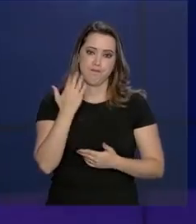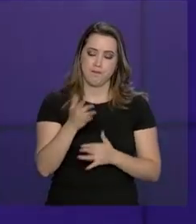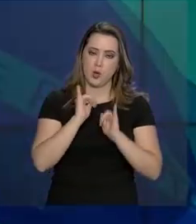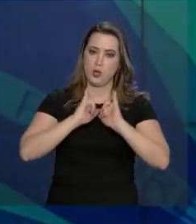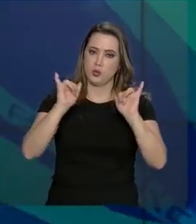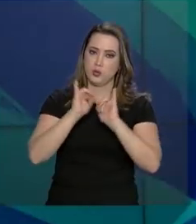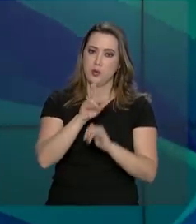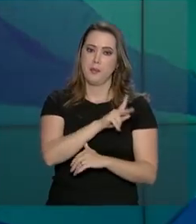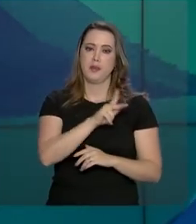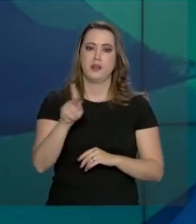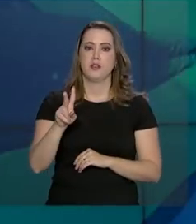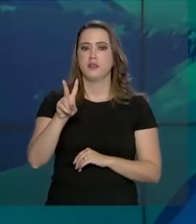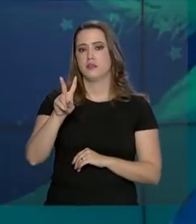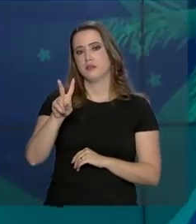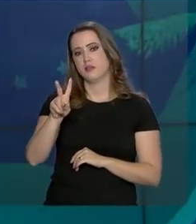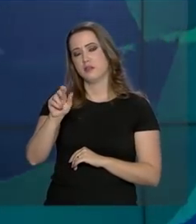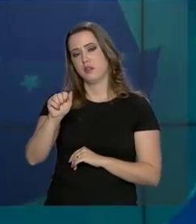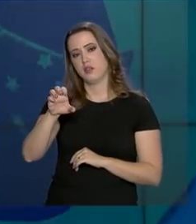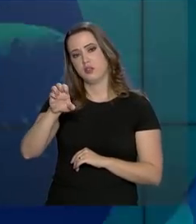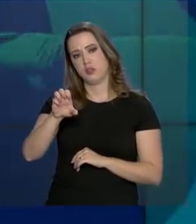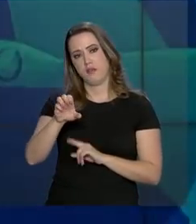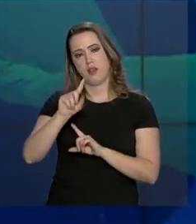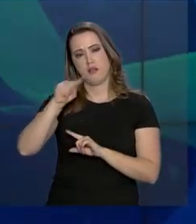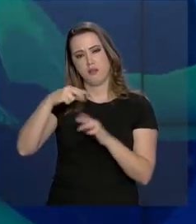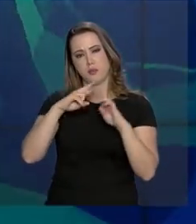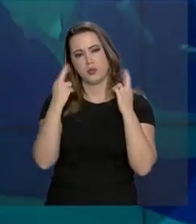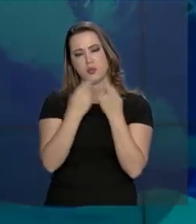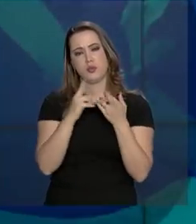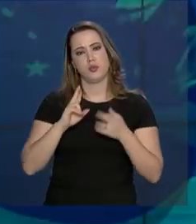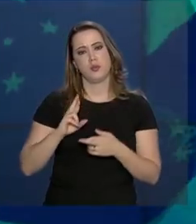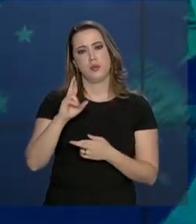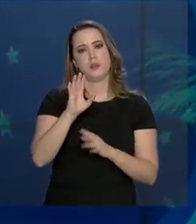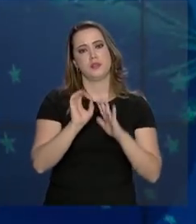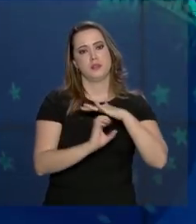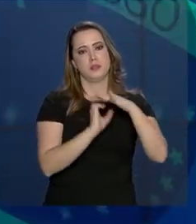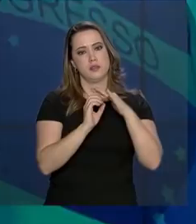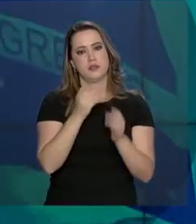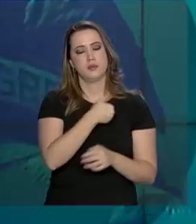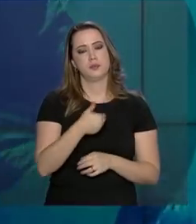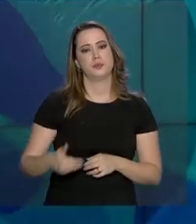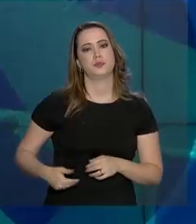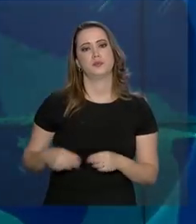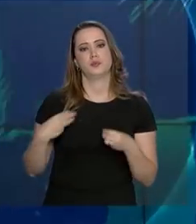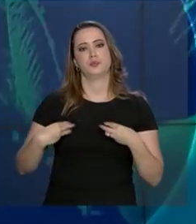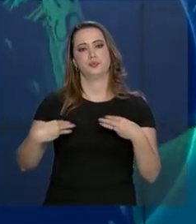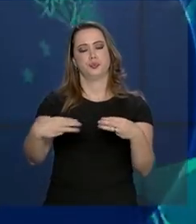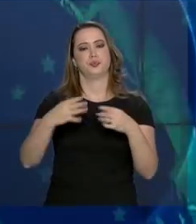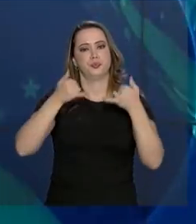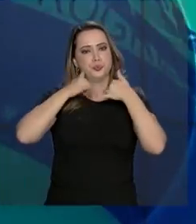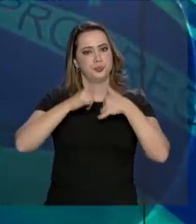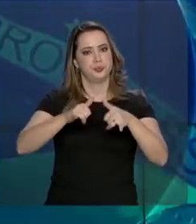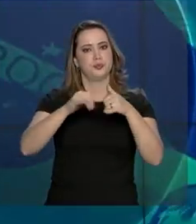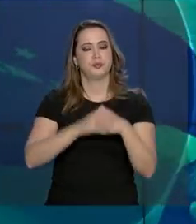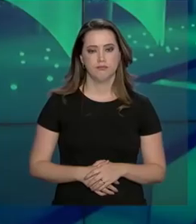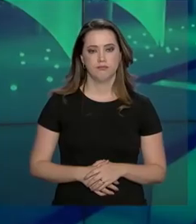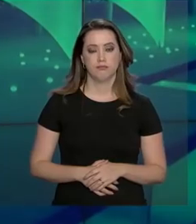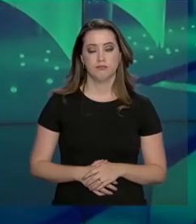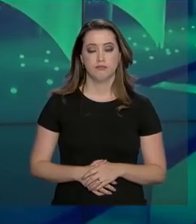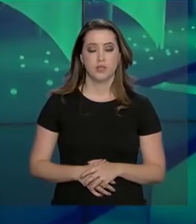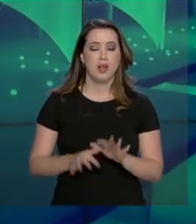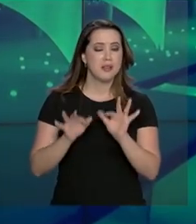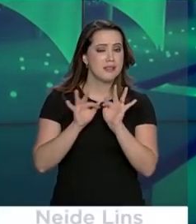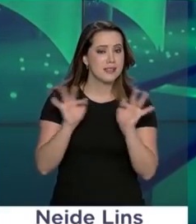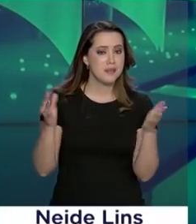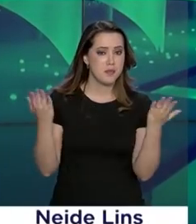foi feito pelo presidente da Vale após reunião com representantes da empresa e do governo no Ministério de Minas e Energia.